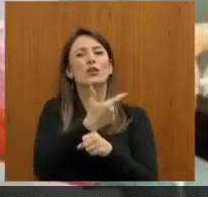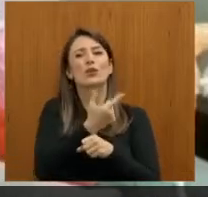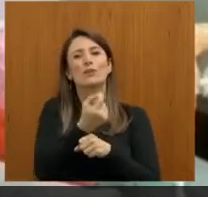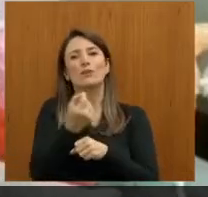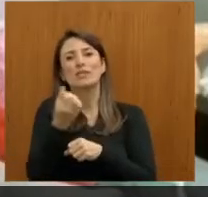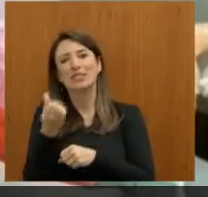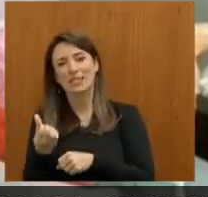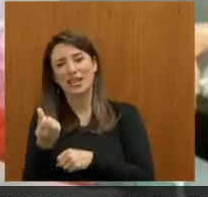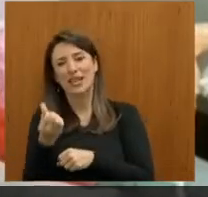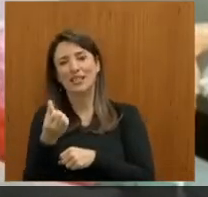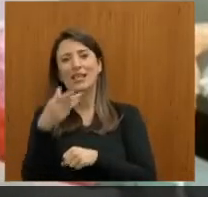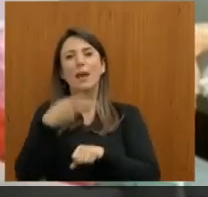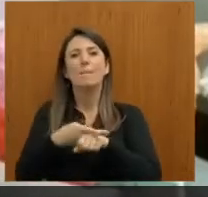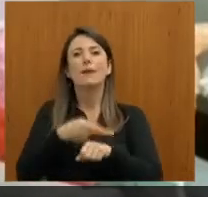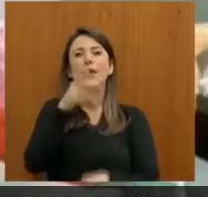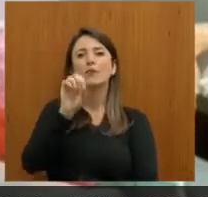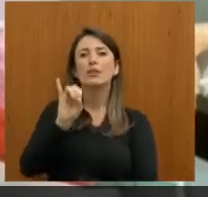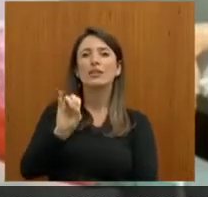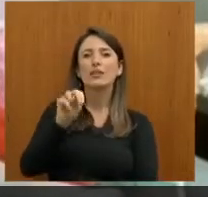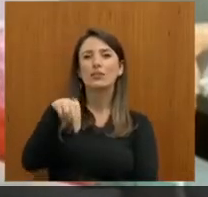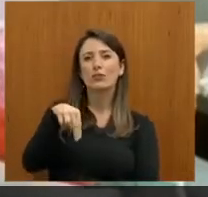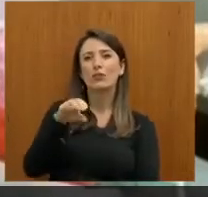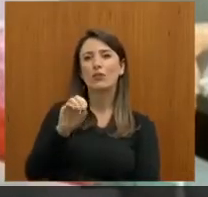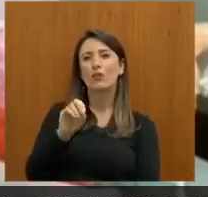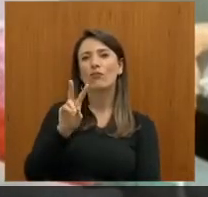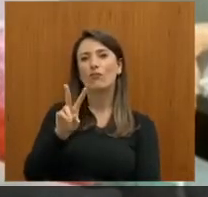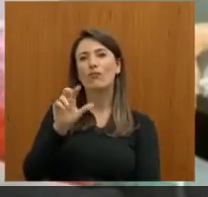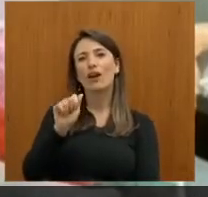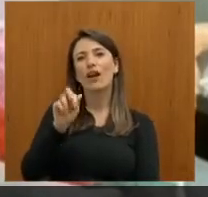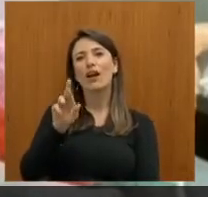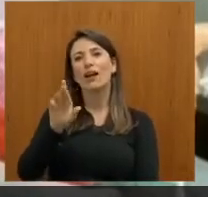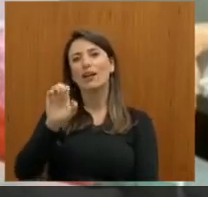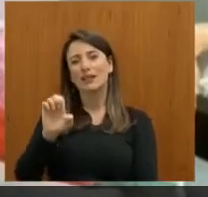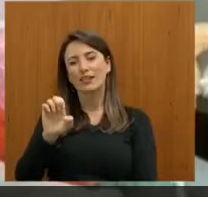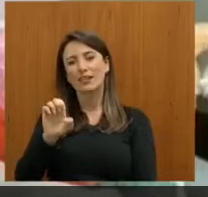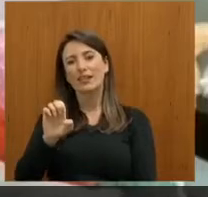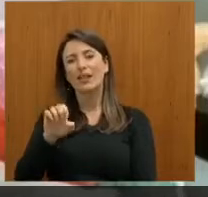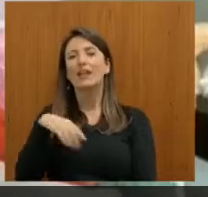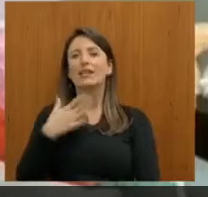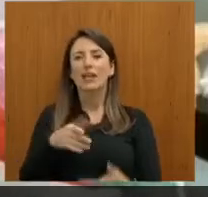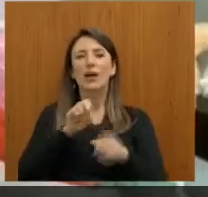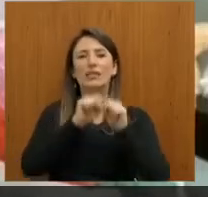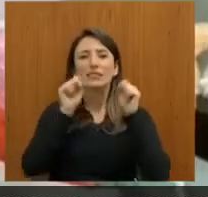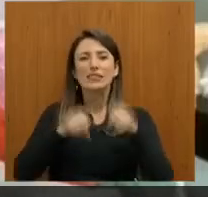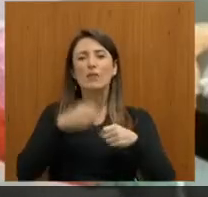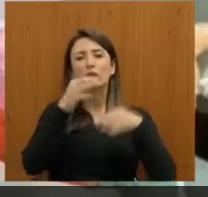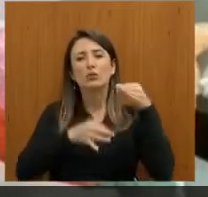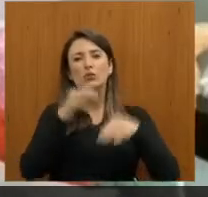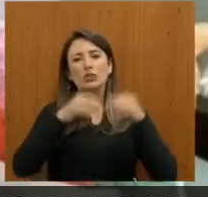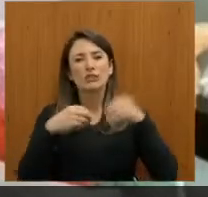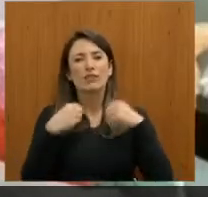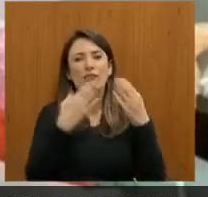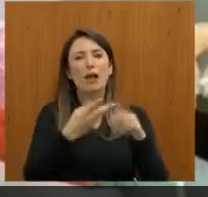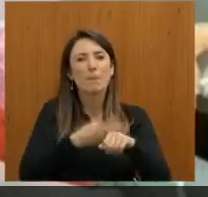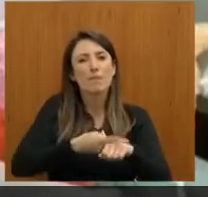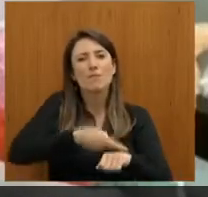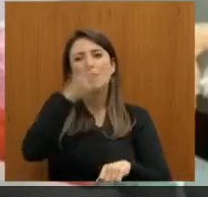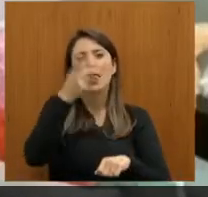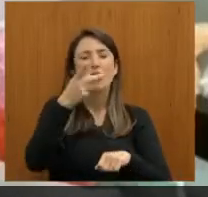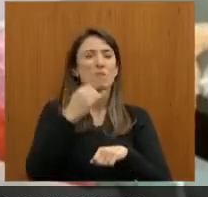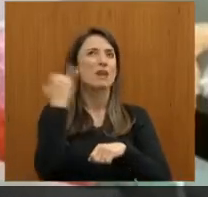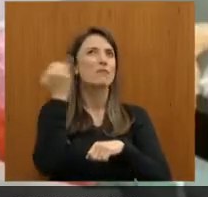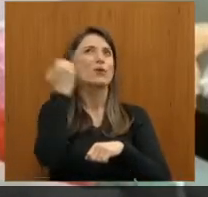uma das premiações mais importantes aí do do sistema de Justiça brasileiro né e incentivo aí